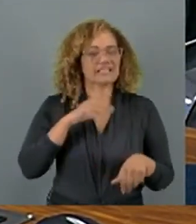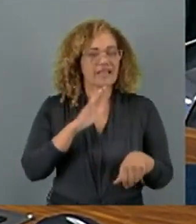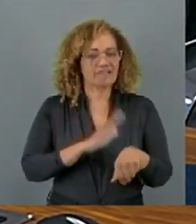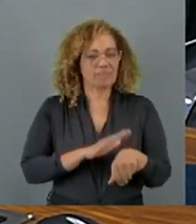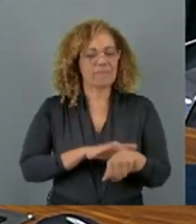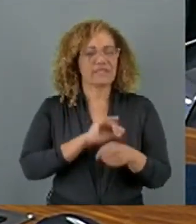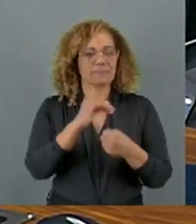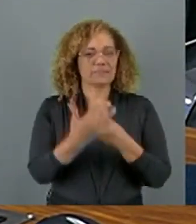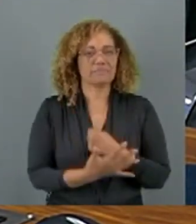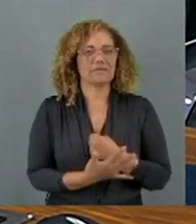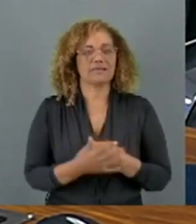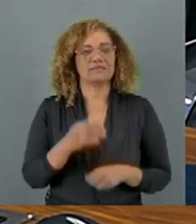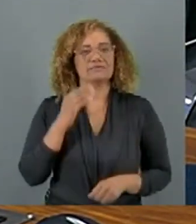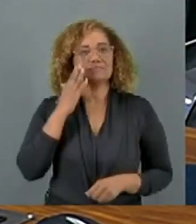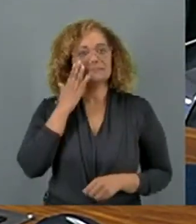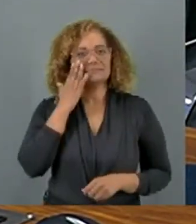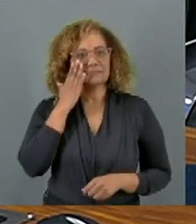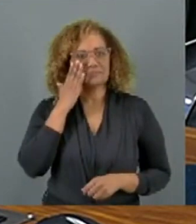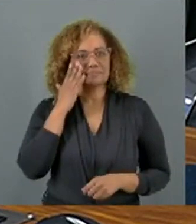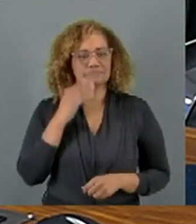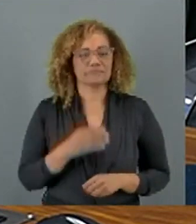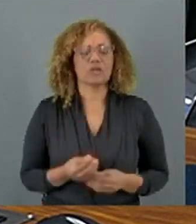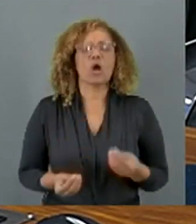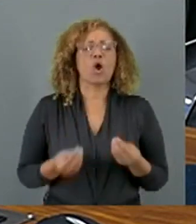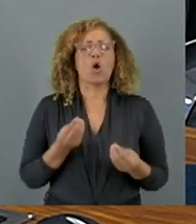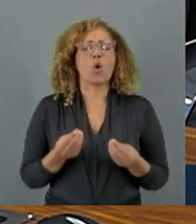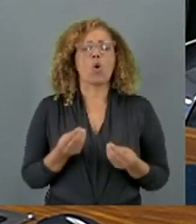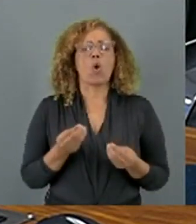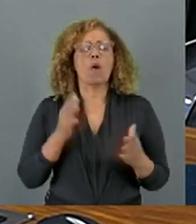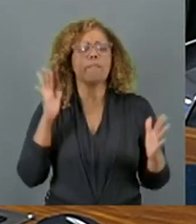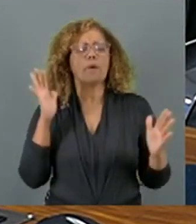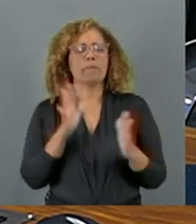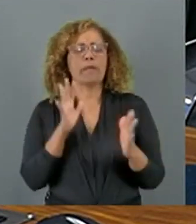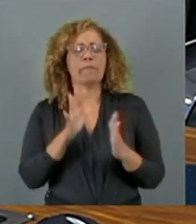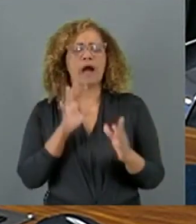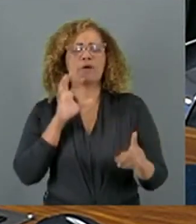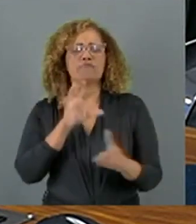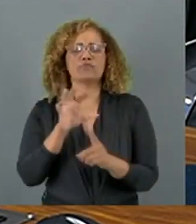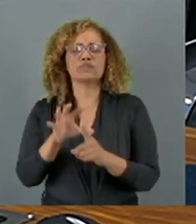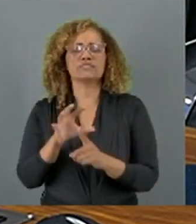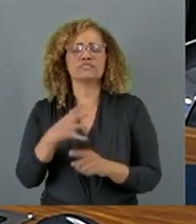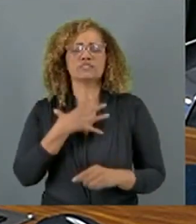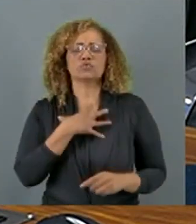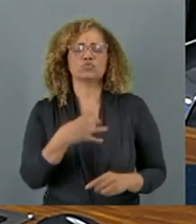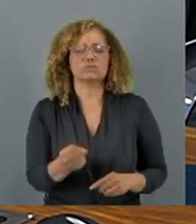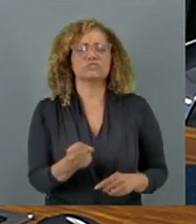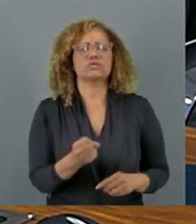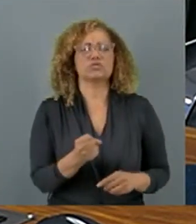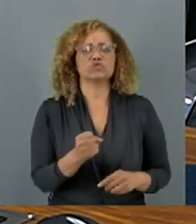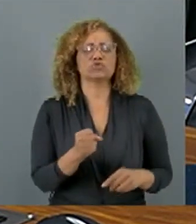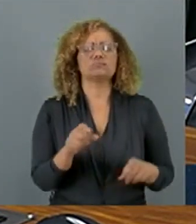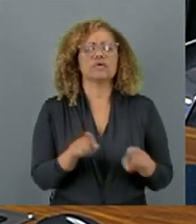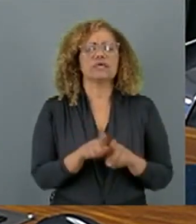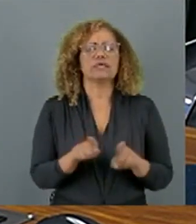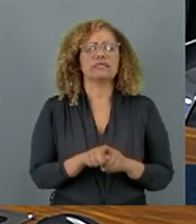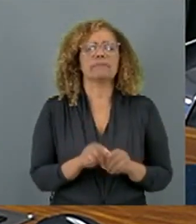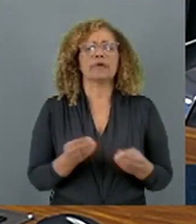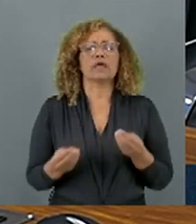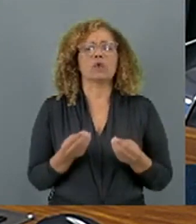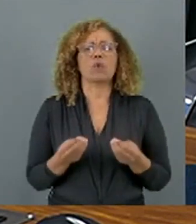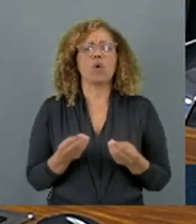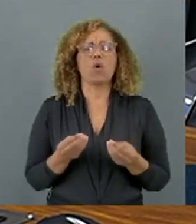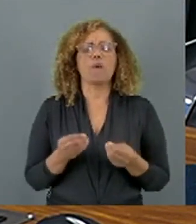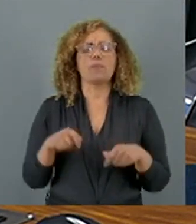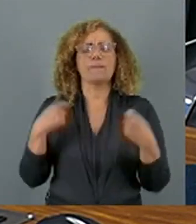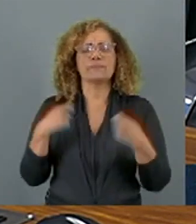como... Deixa... Obrigada. Como que isso pode interferir na dinâmica da taxa de suicídio e na prestação, na necessidade